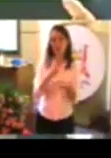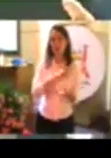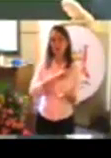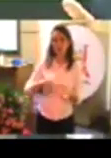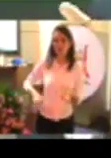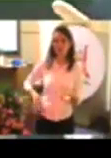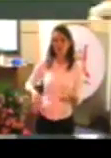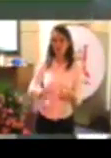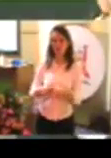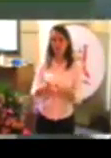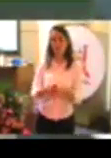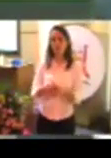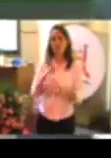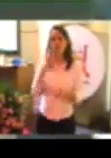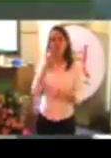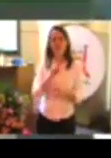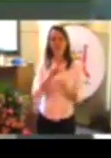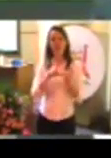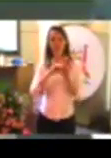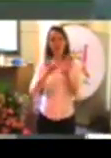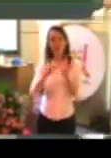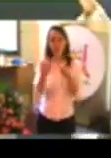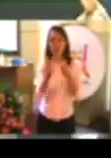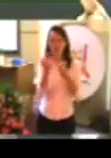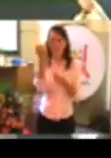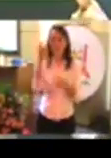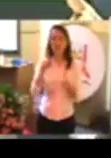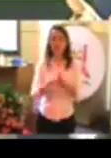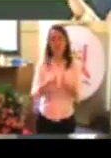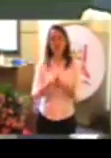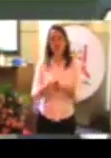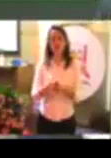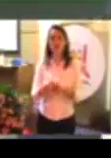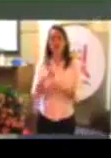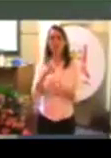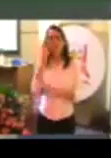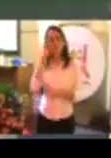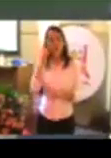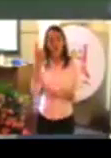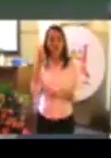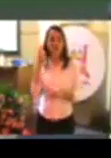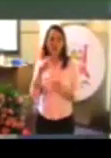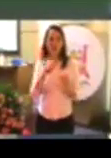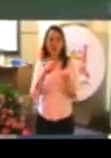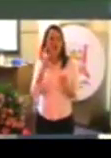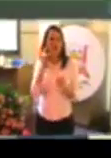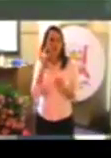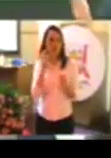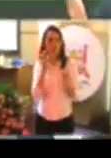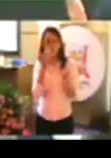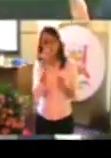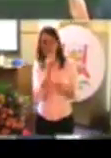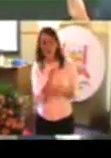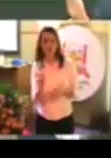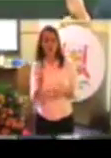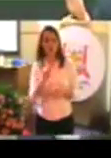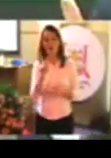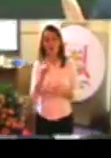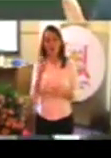poder legislativo com outros olhos, e não daquela forma como eu iniciei as minhas palavras. Um